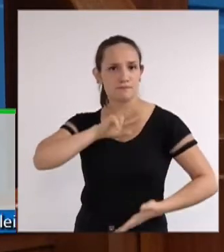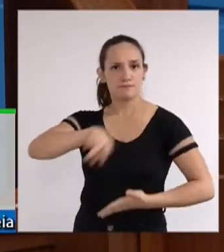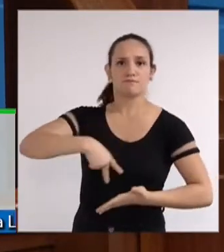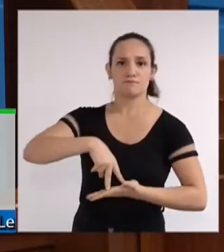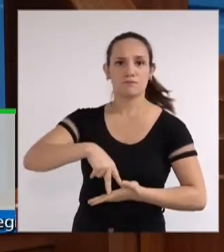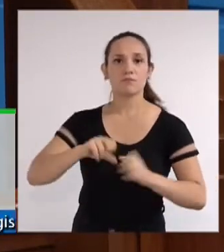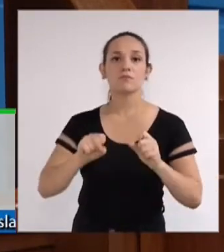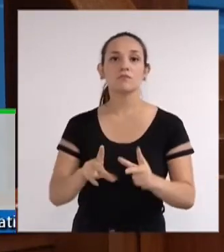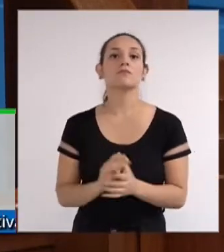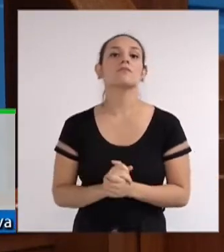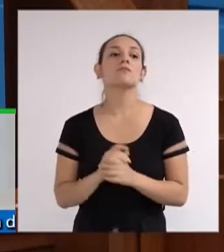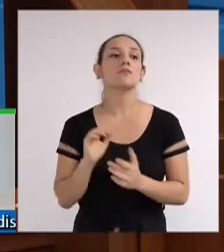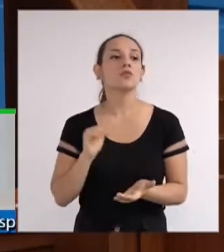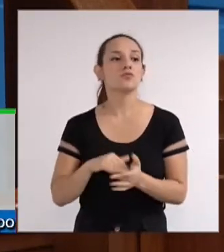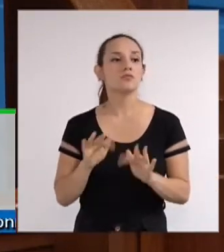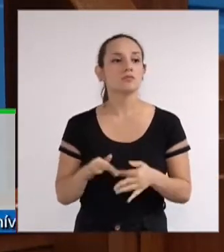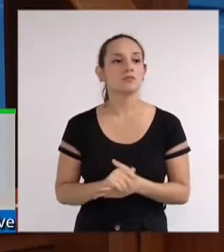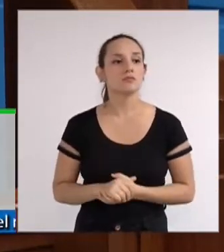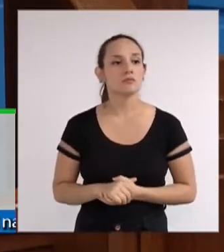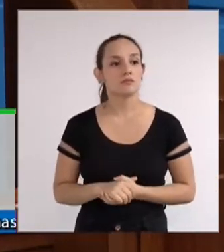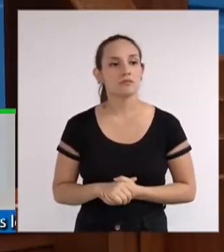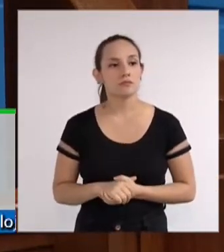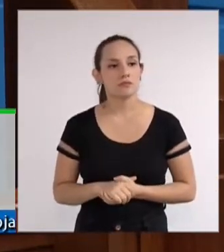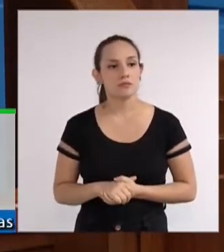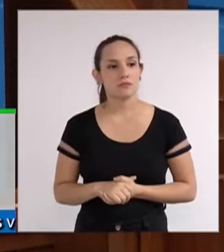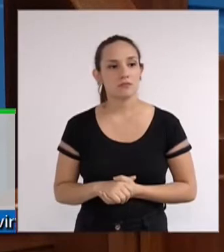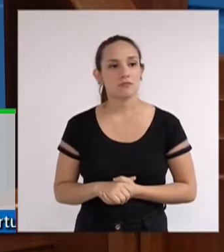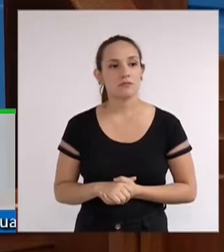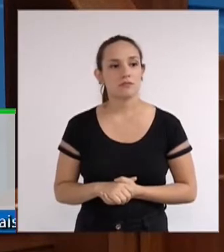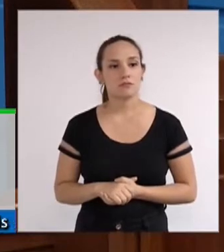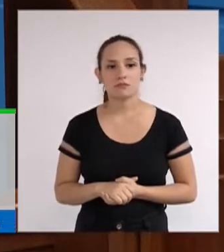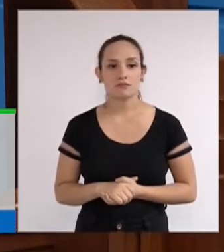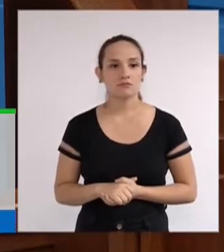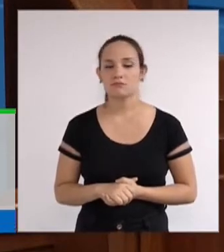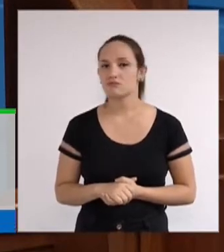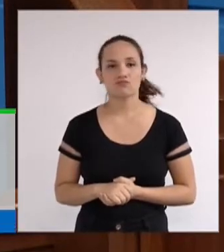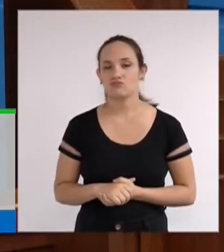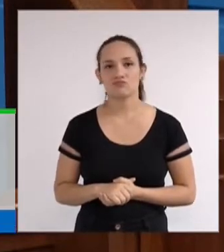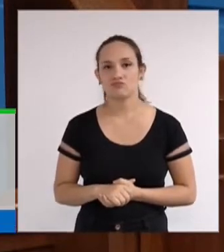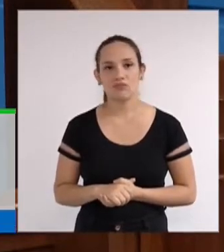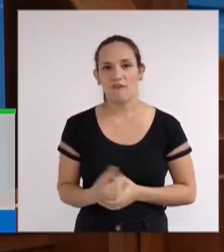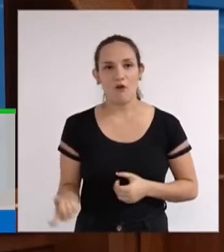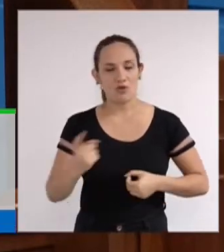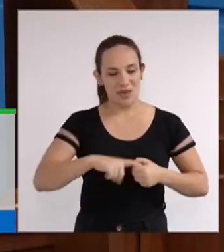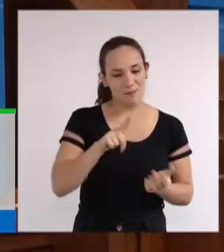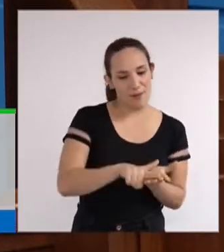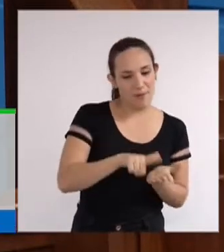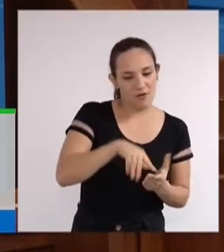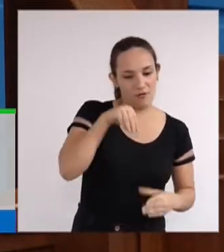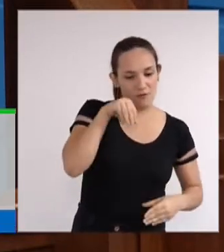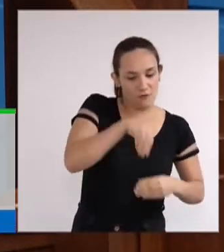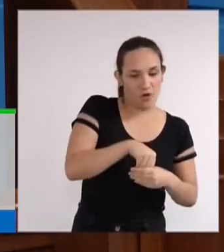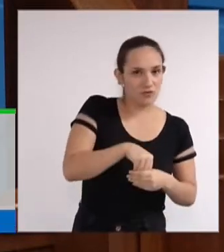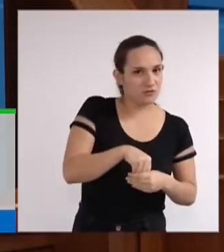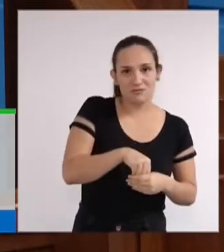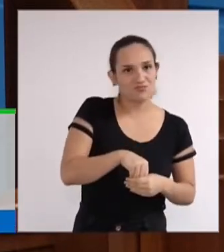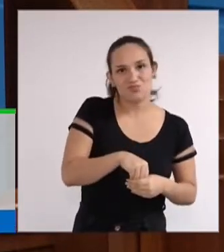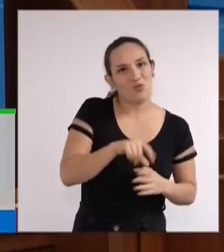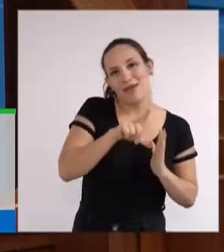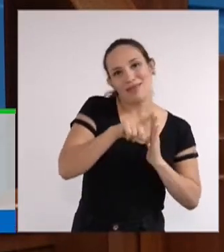Por fim, entendam, não é retrógrado voltar à segurança